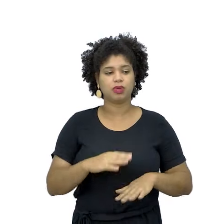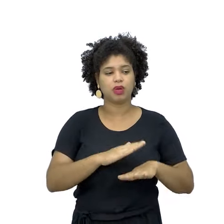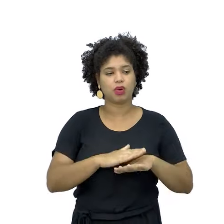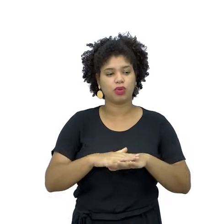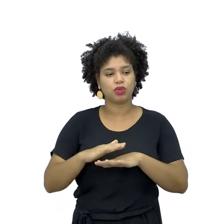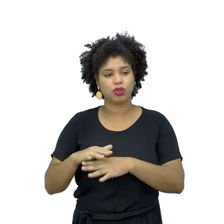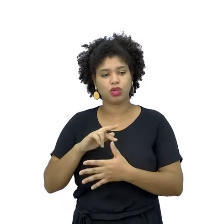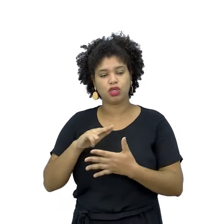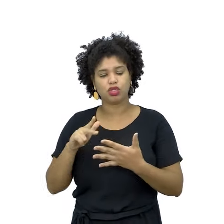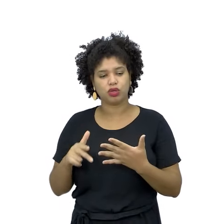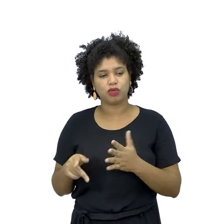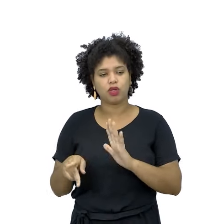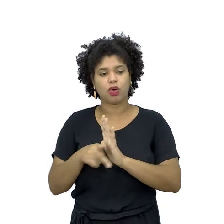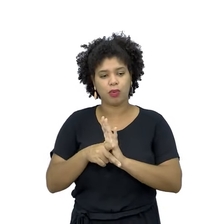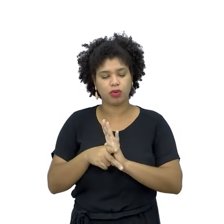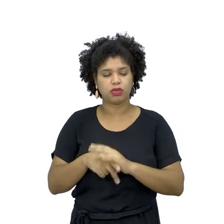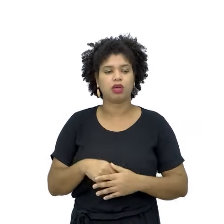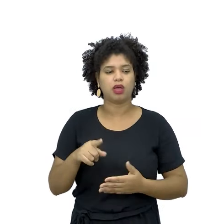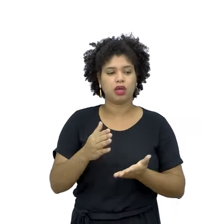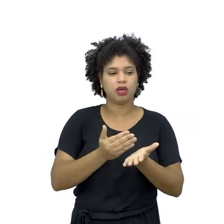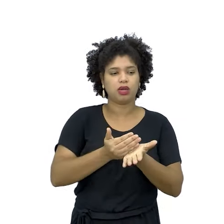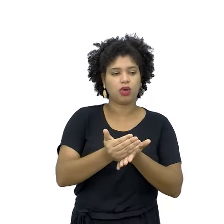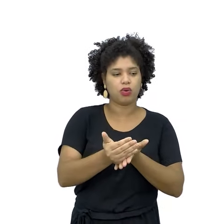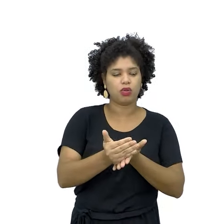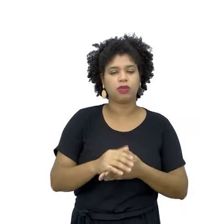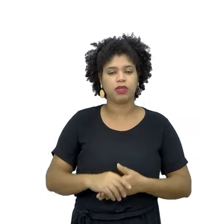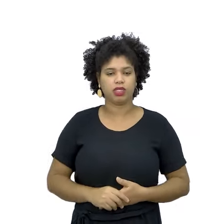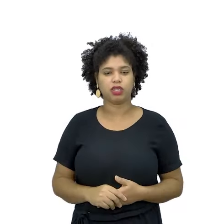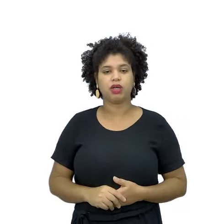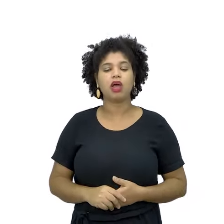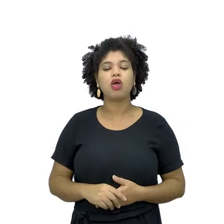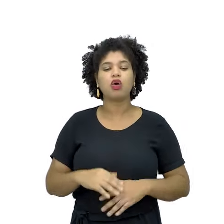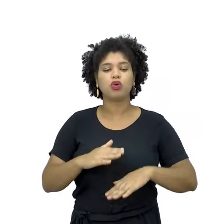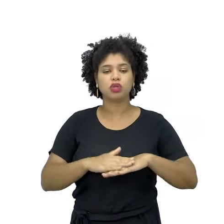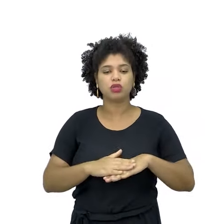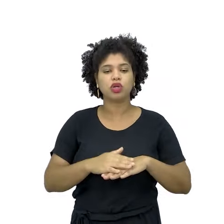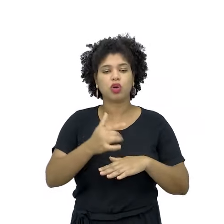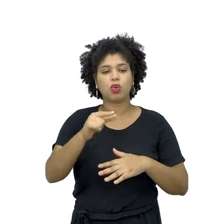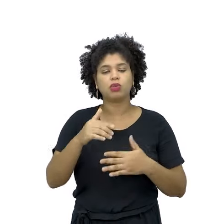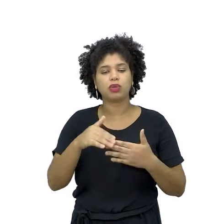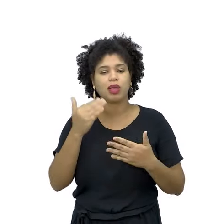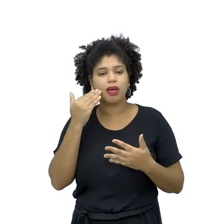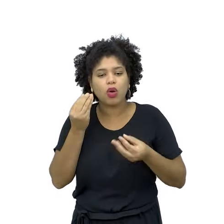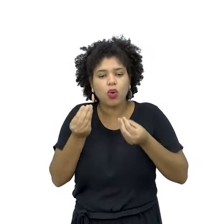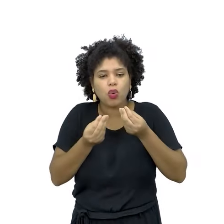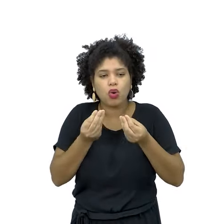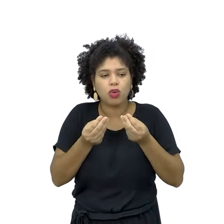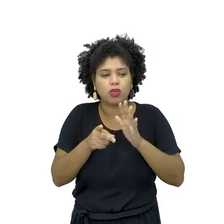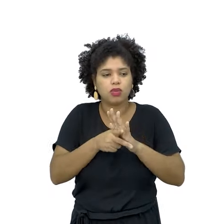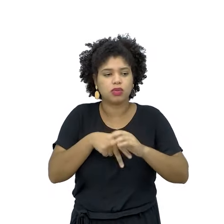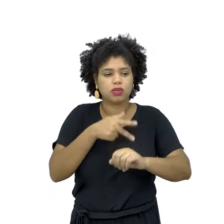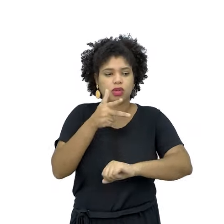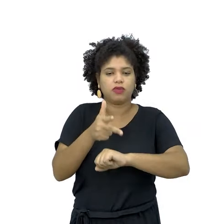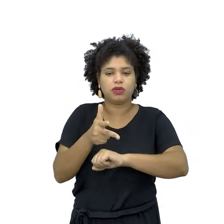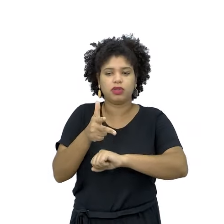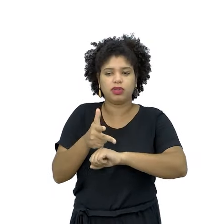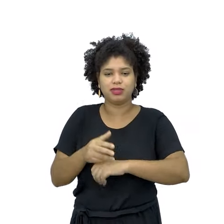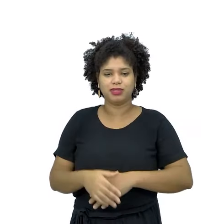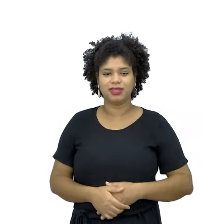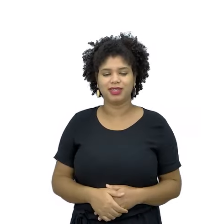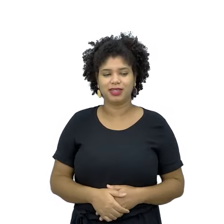para enunciar. Então, esse iniciando, ele vai dizer sobre os vídeos, vai dizer o que tem nesses vídeos.